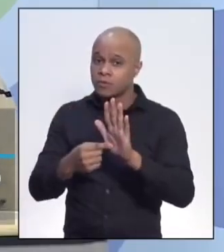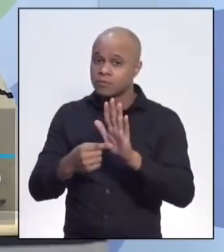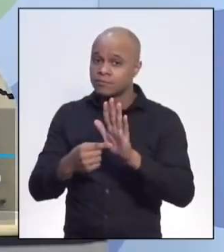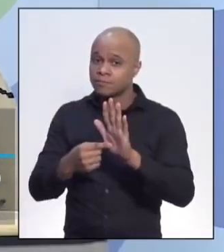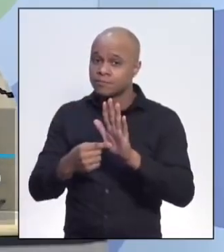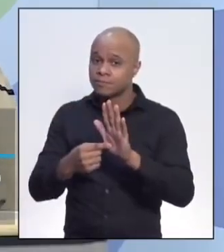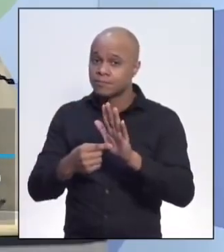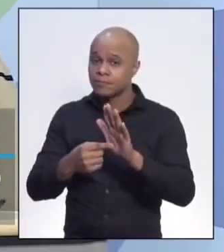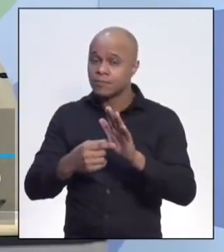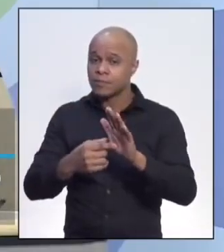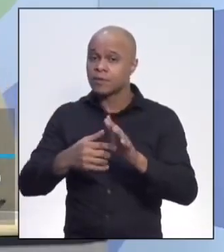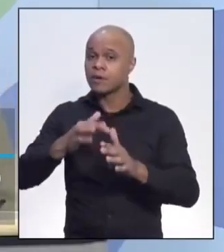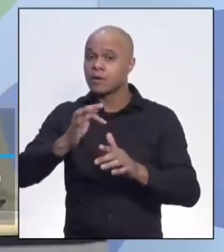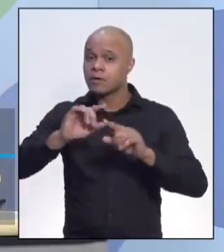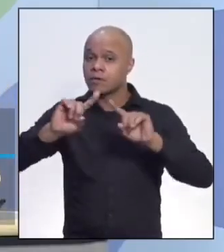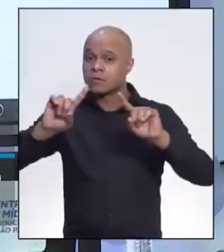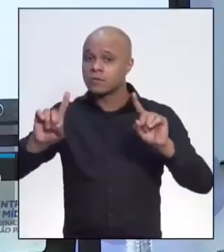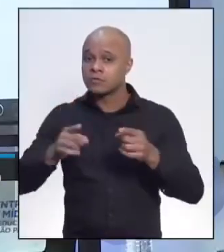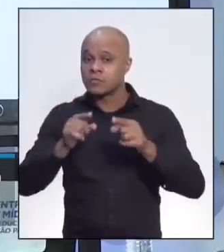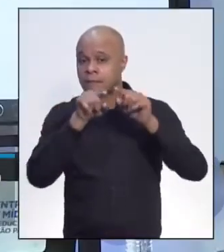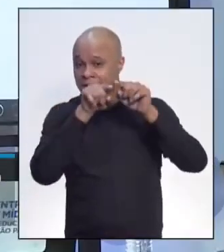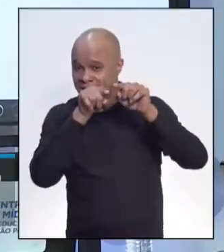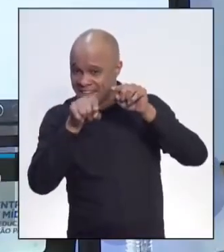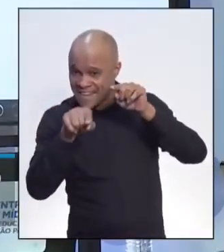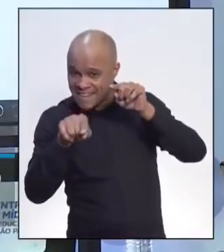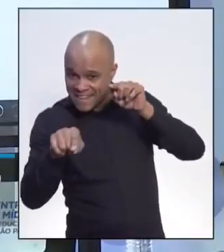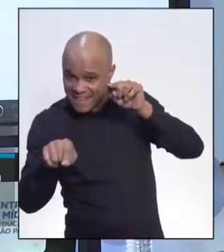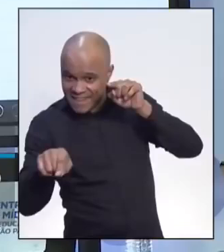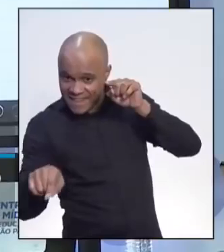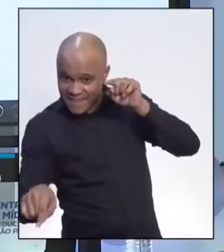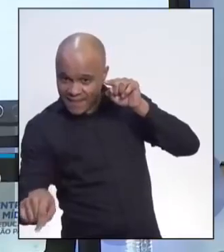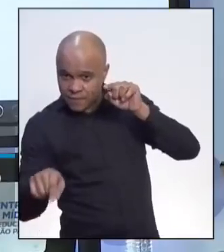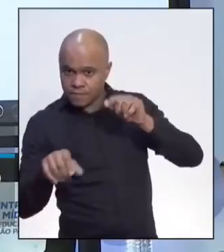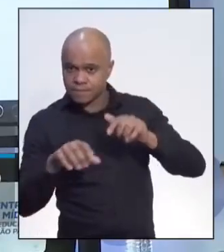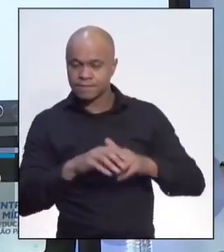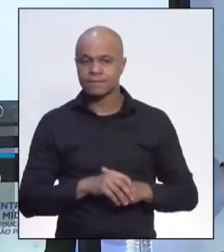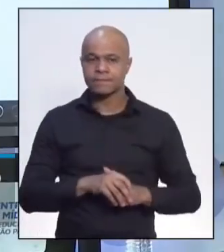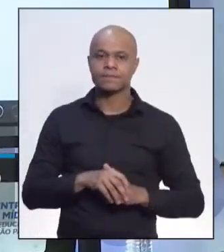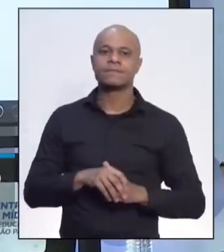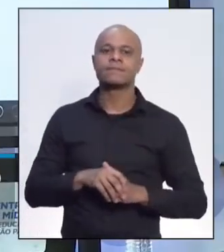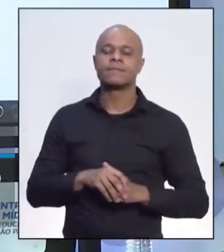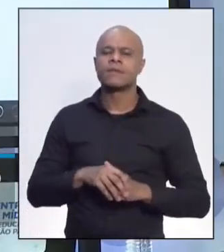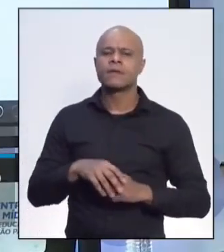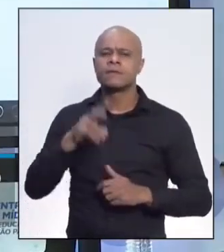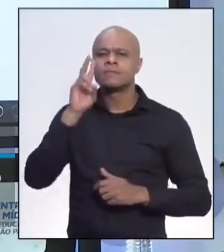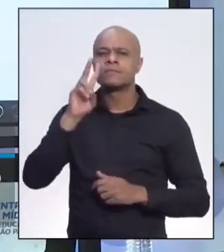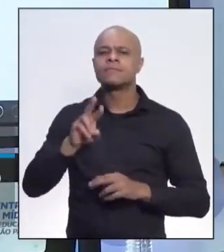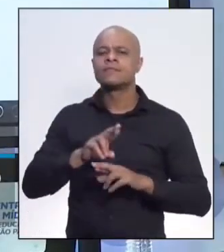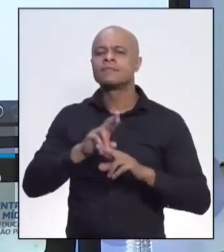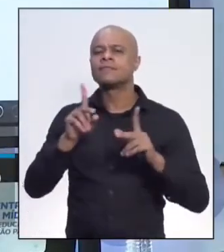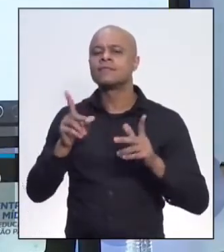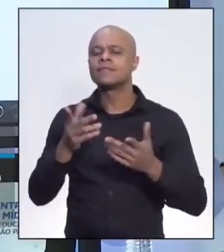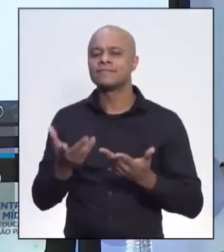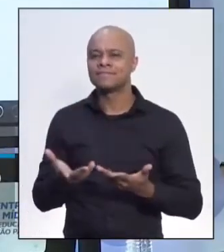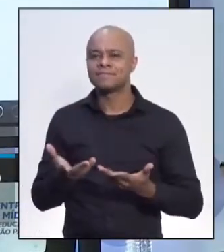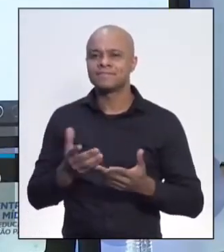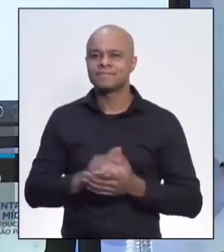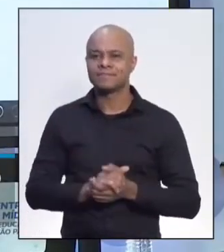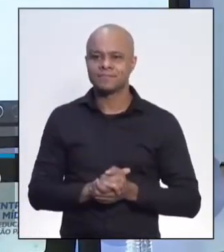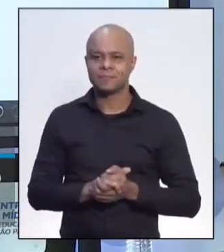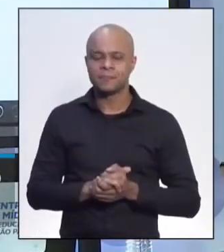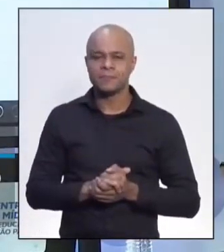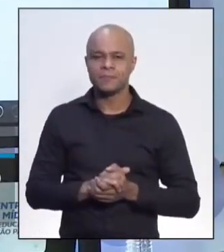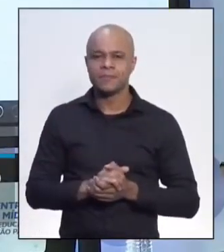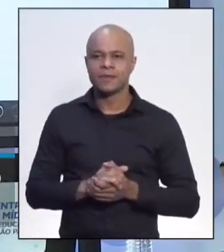função decrescente, é isso? Isso, eu ia chegar agora nisso. Olha a diferença. Quer ver? Põe